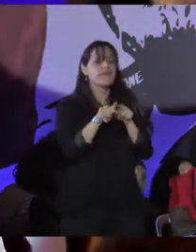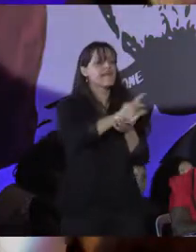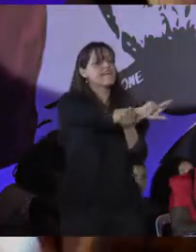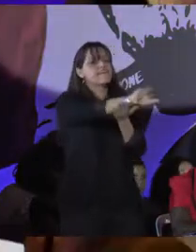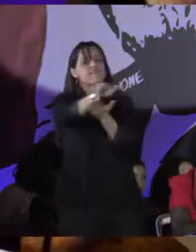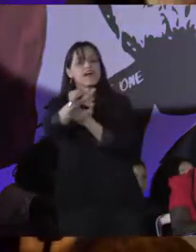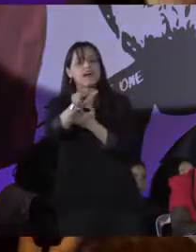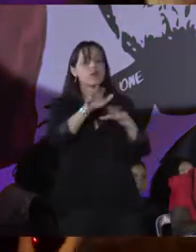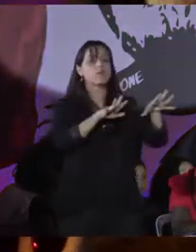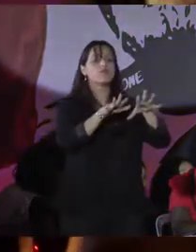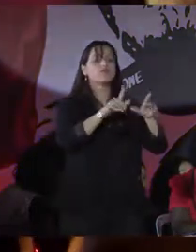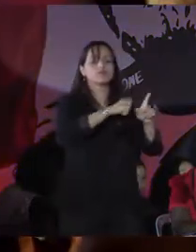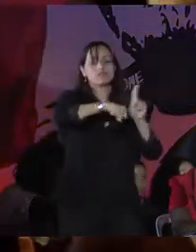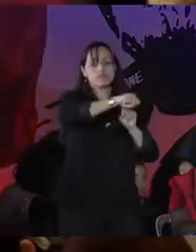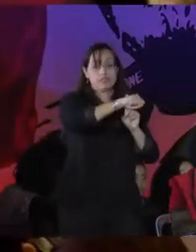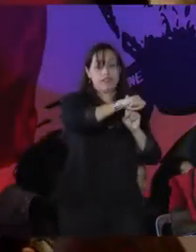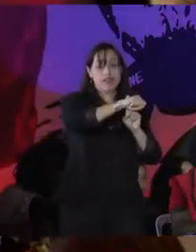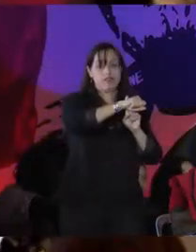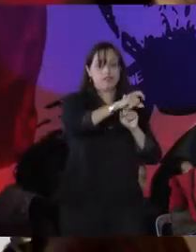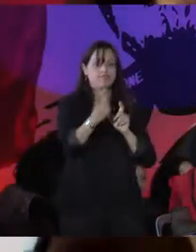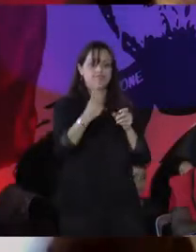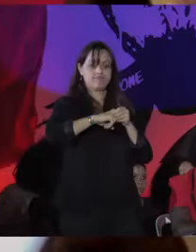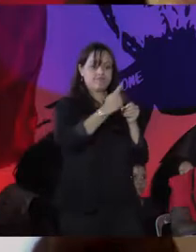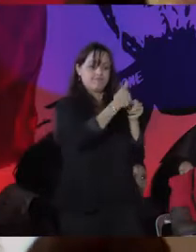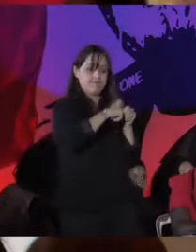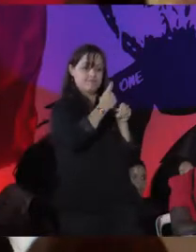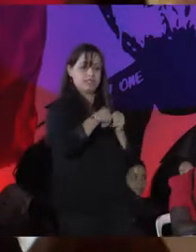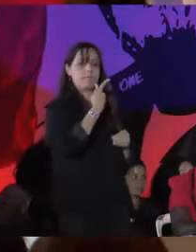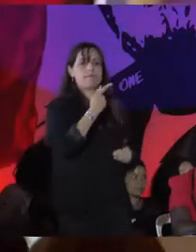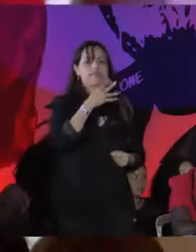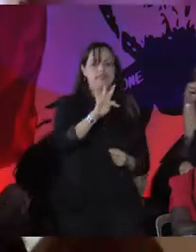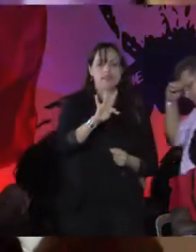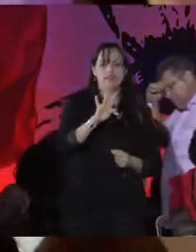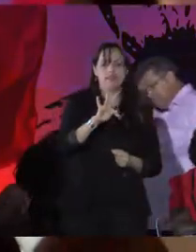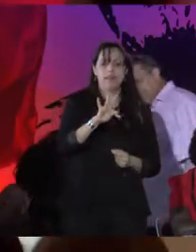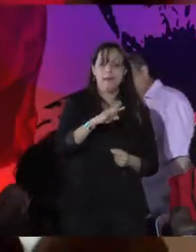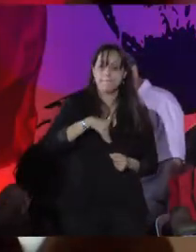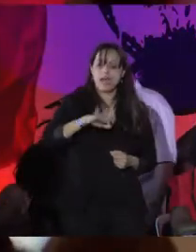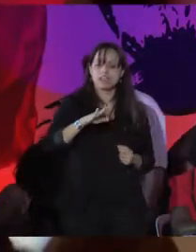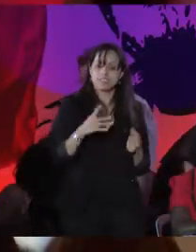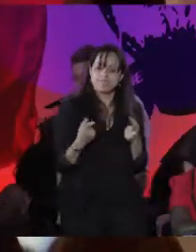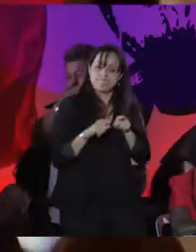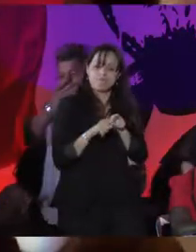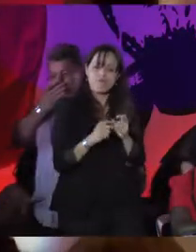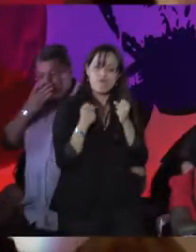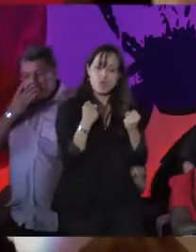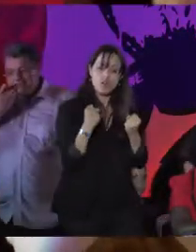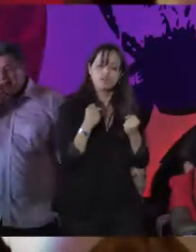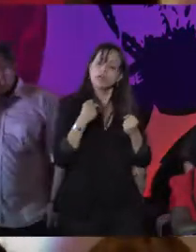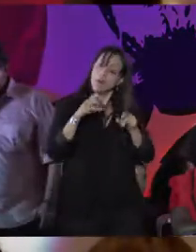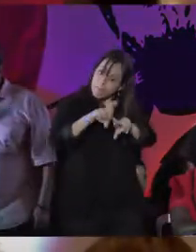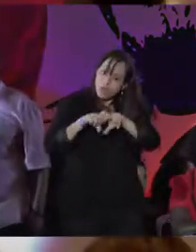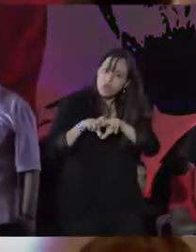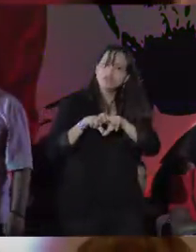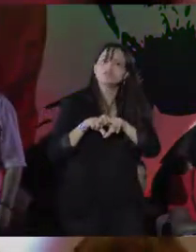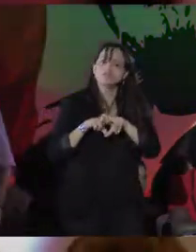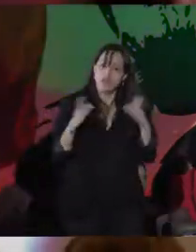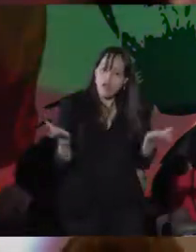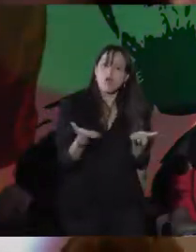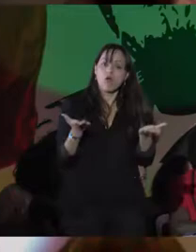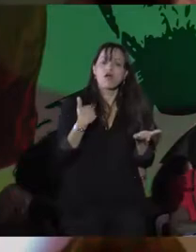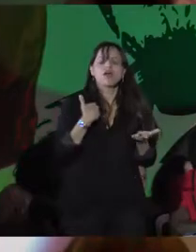sociais em que tem relação com o Partido dos Trabalhadores, cada dia mais fortalecidos, e por isso eu trago o